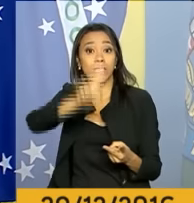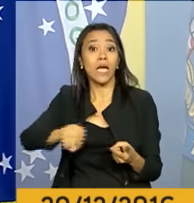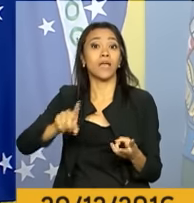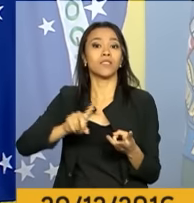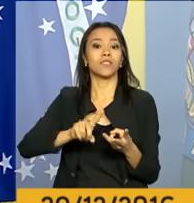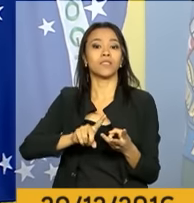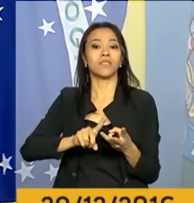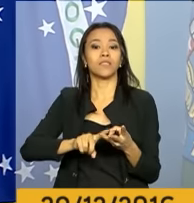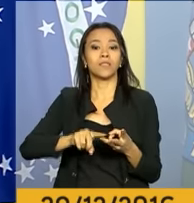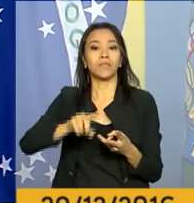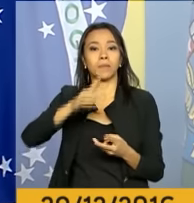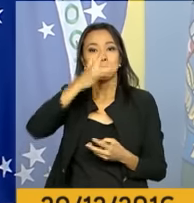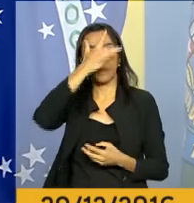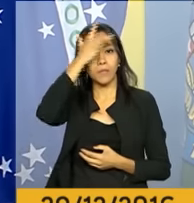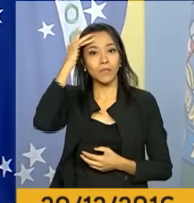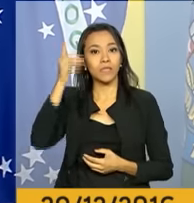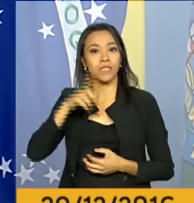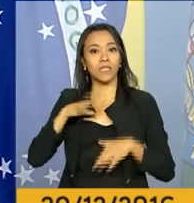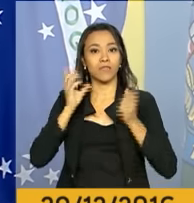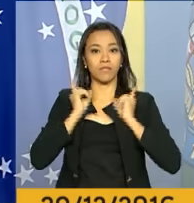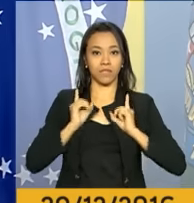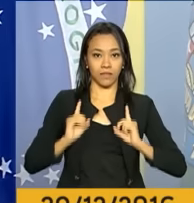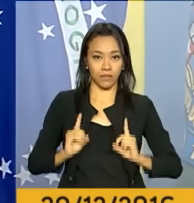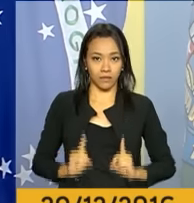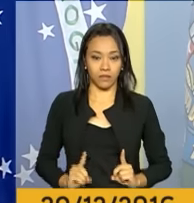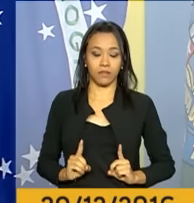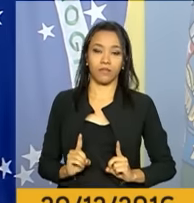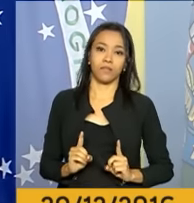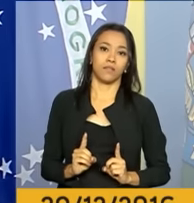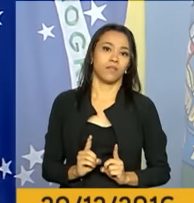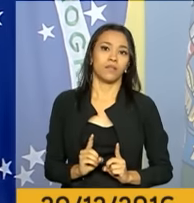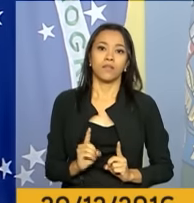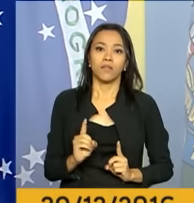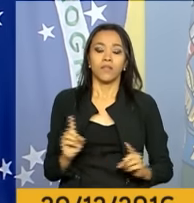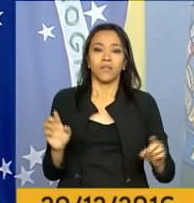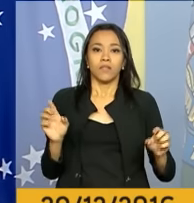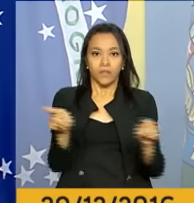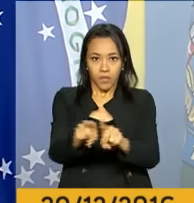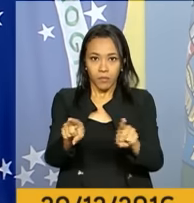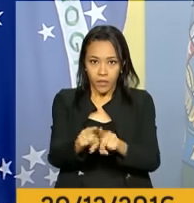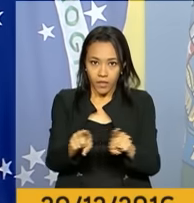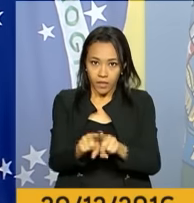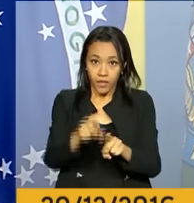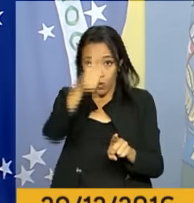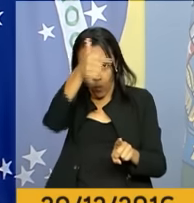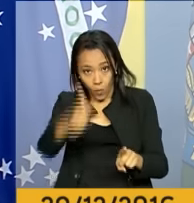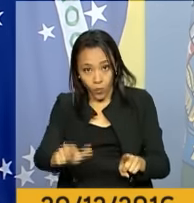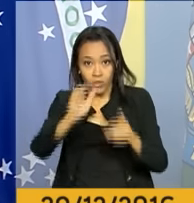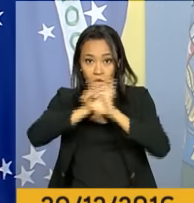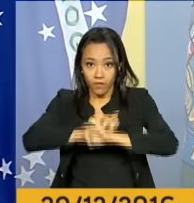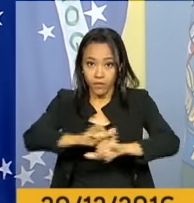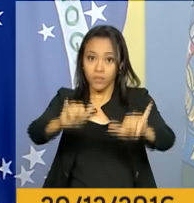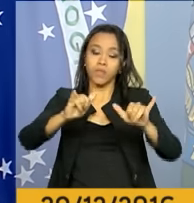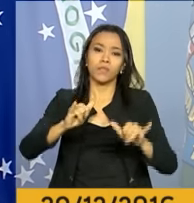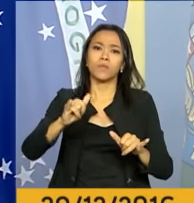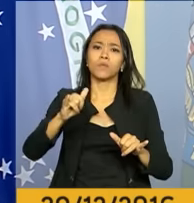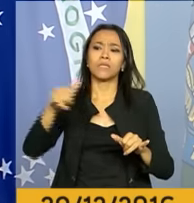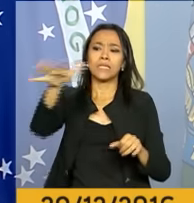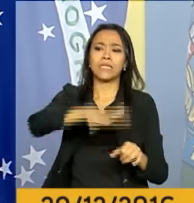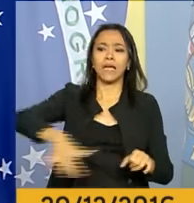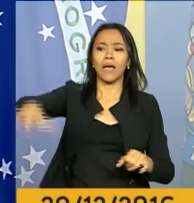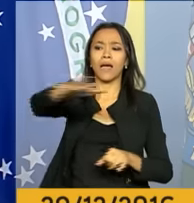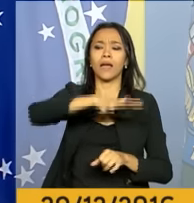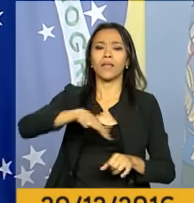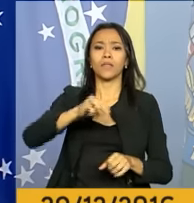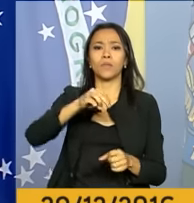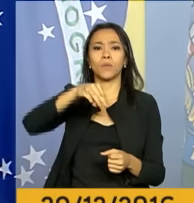portadores de deficiência física não é eh como também mais um registro na questão do meio ambiente